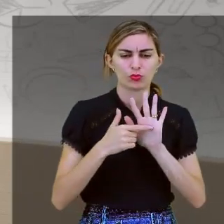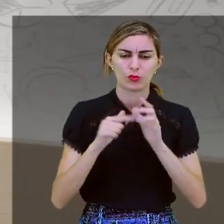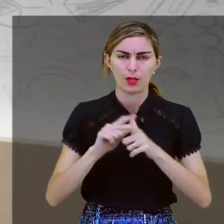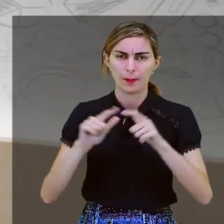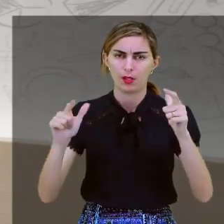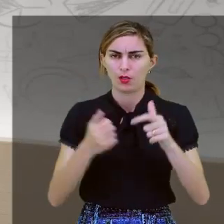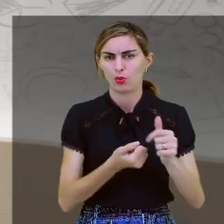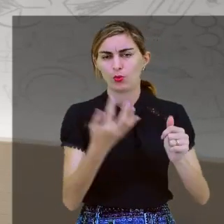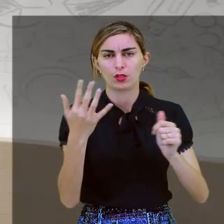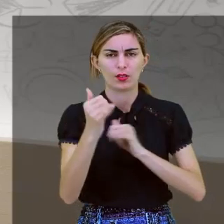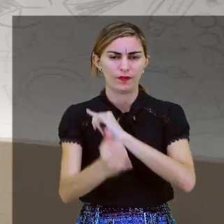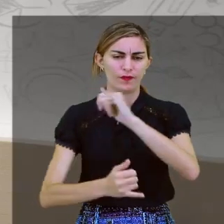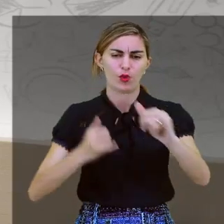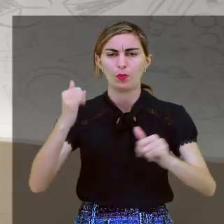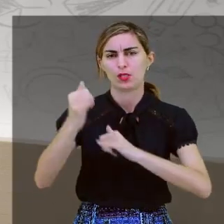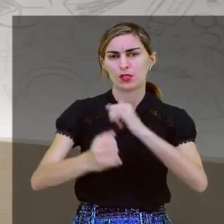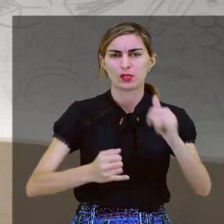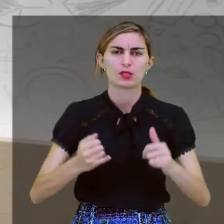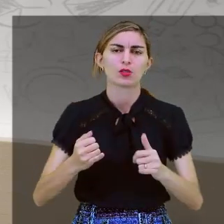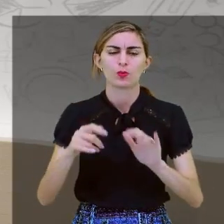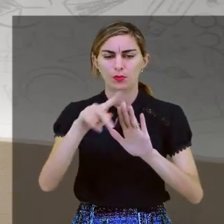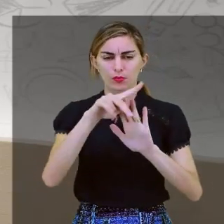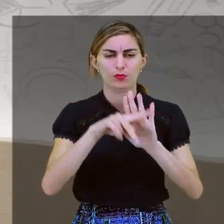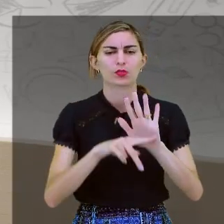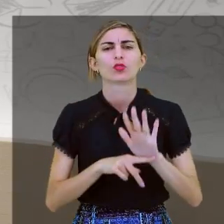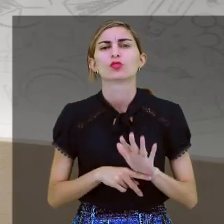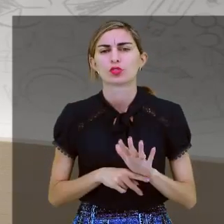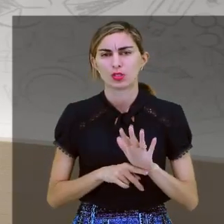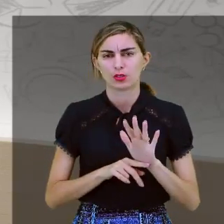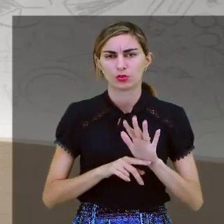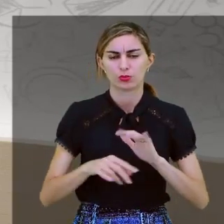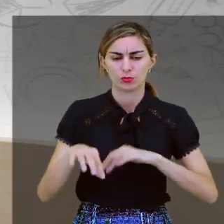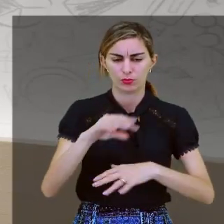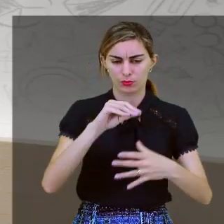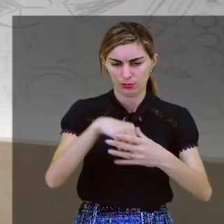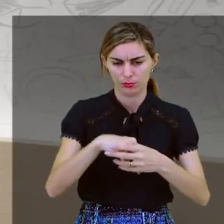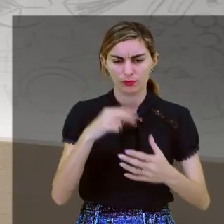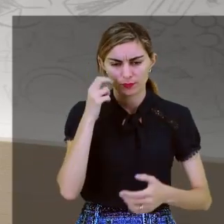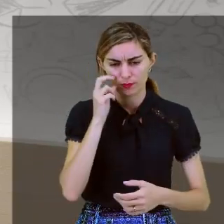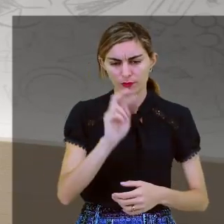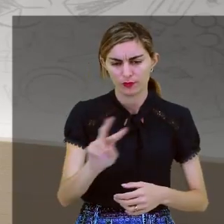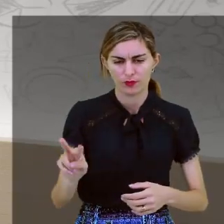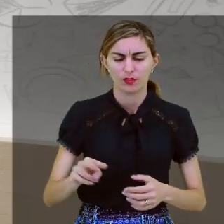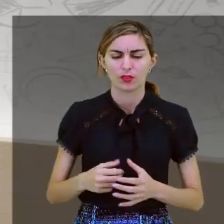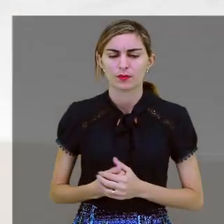maior quantidade de informações no projeto de interiores. Vamos ver?